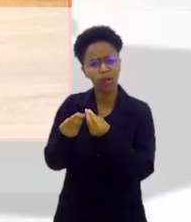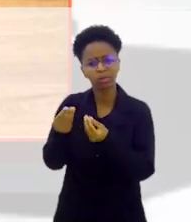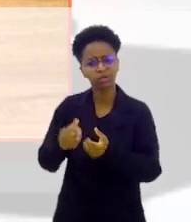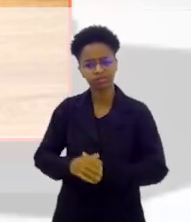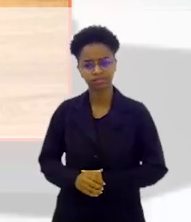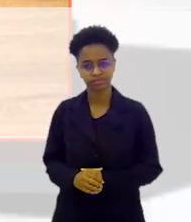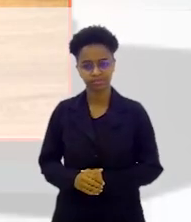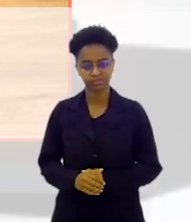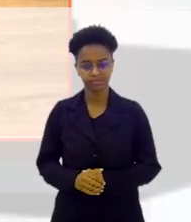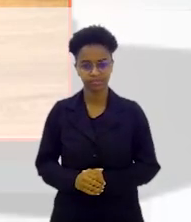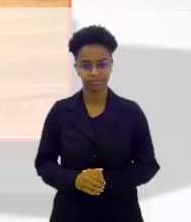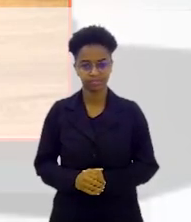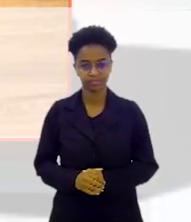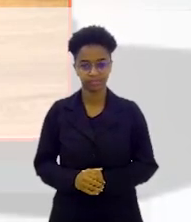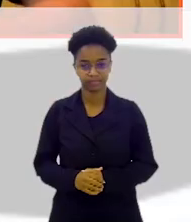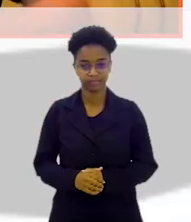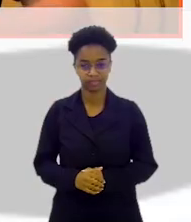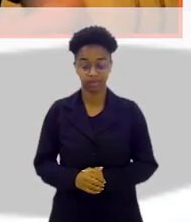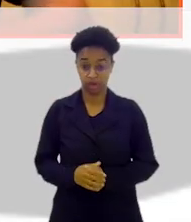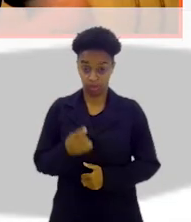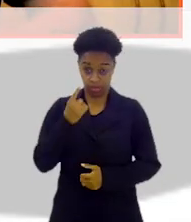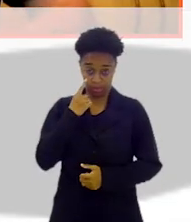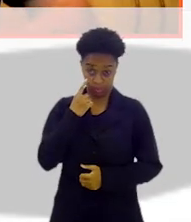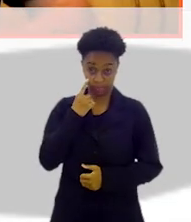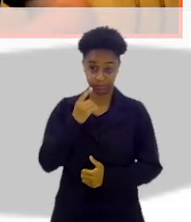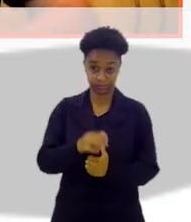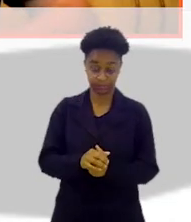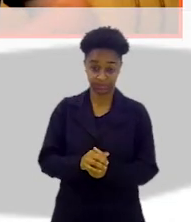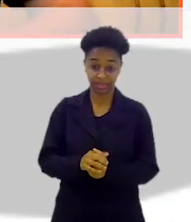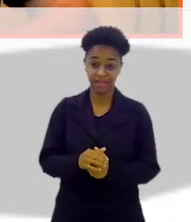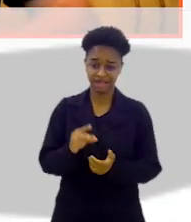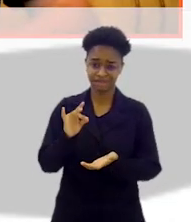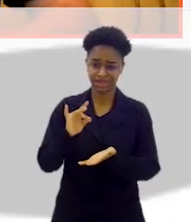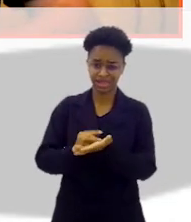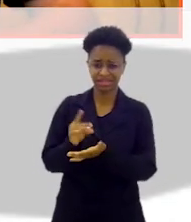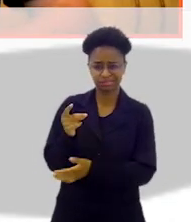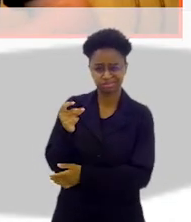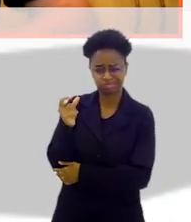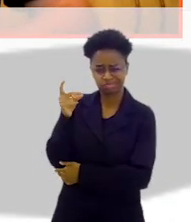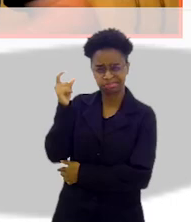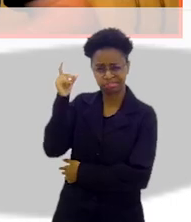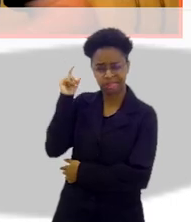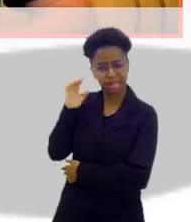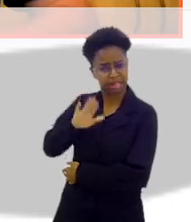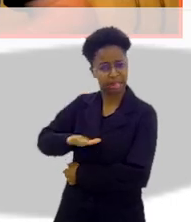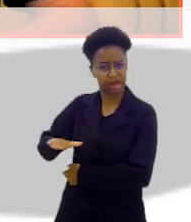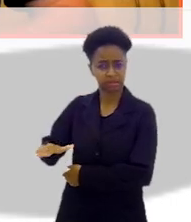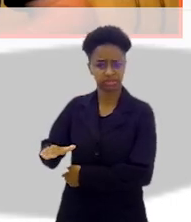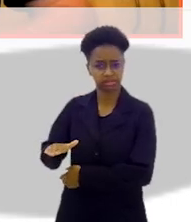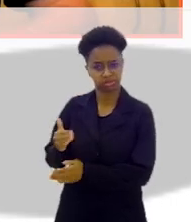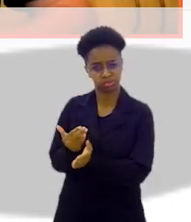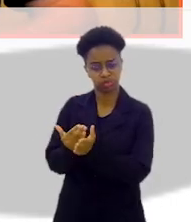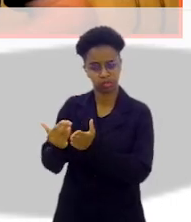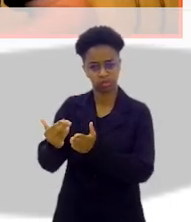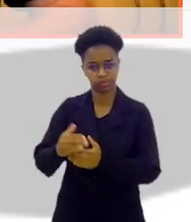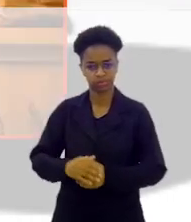foi essa? Olha, isso é uma coisa que vem desde a mais tenra infância.